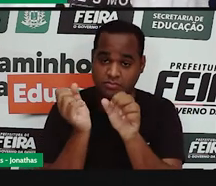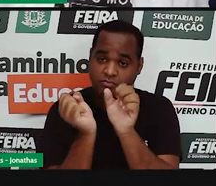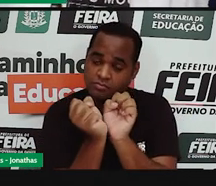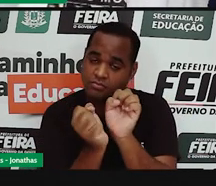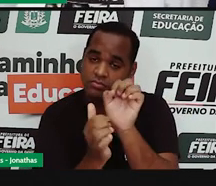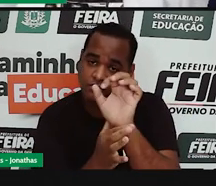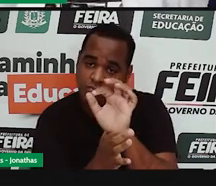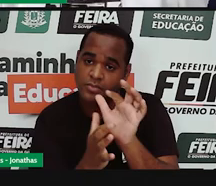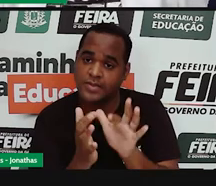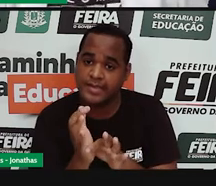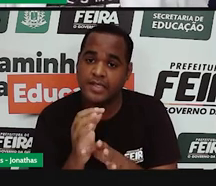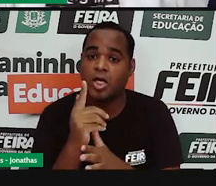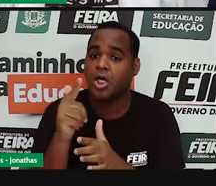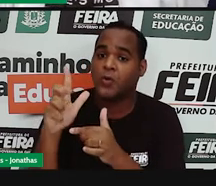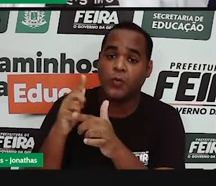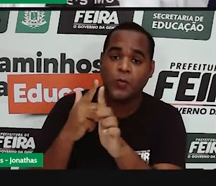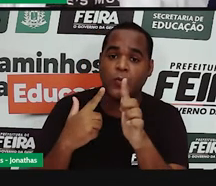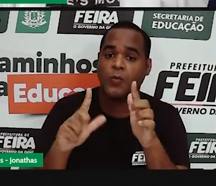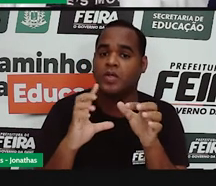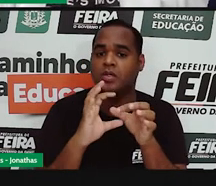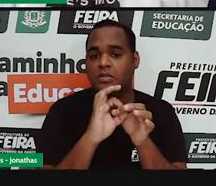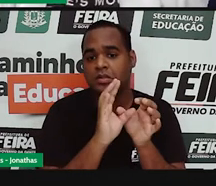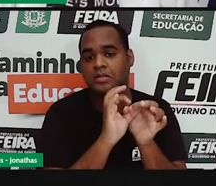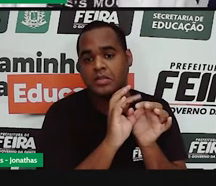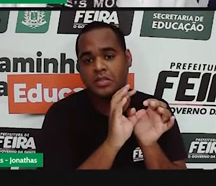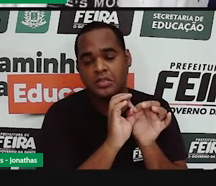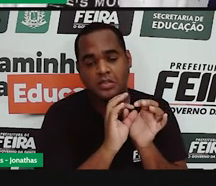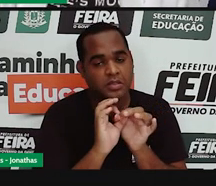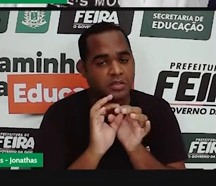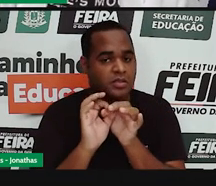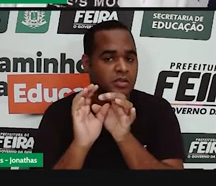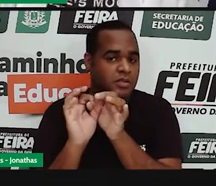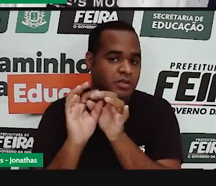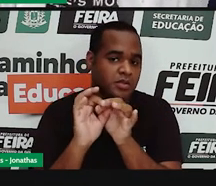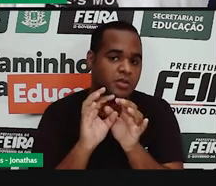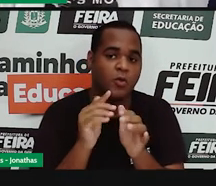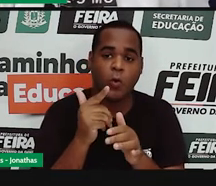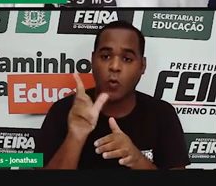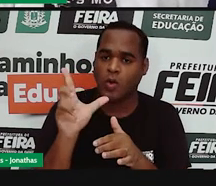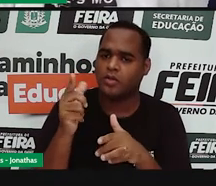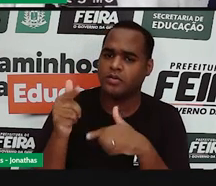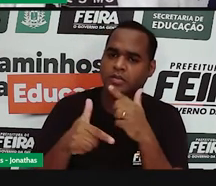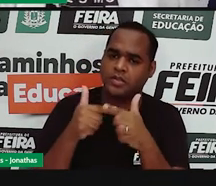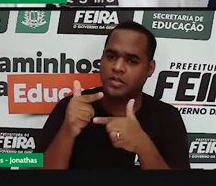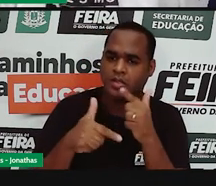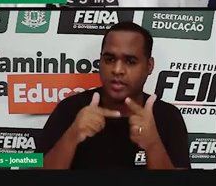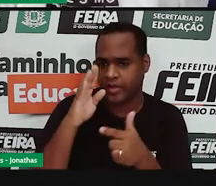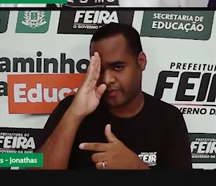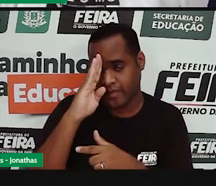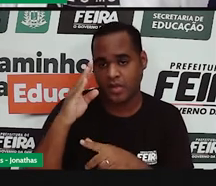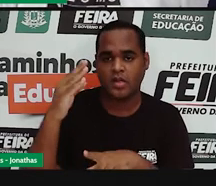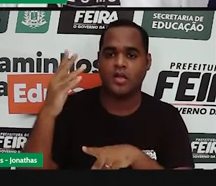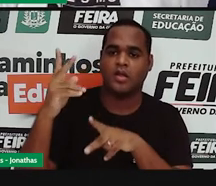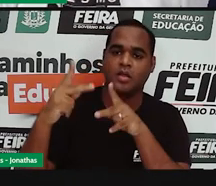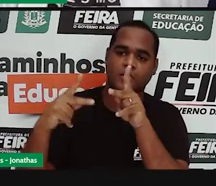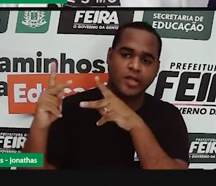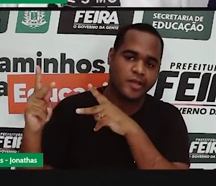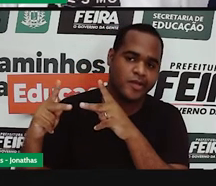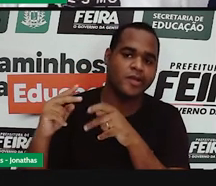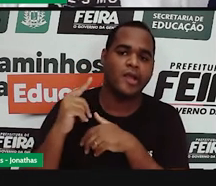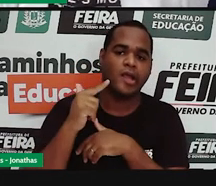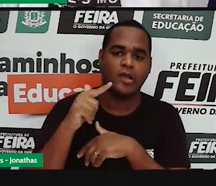enquanto os homens livres se dedicavam às atividades mais voltadas à política, à